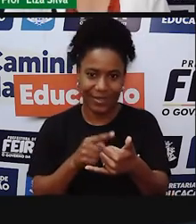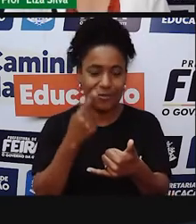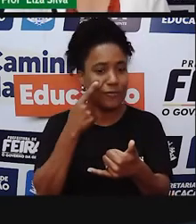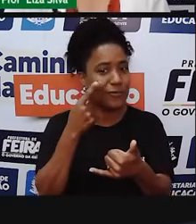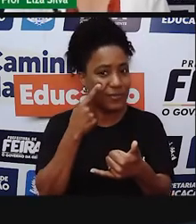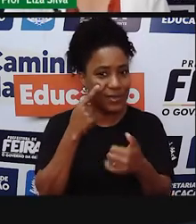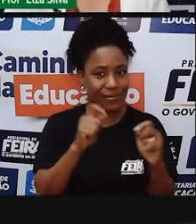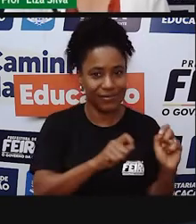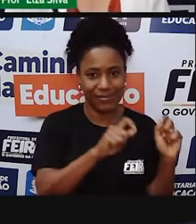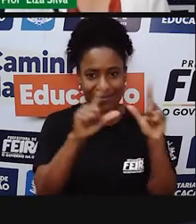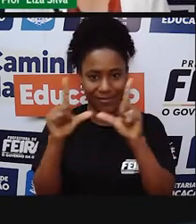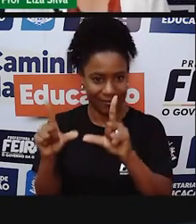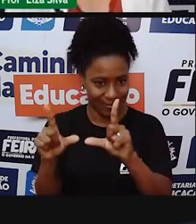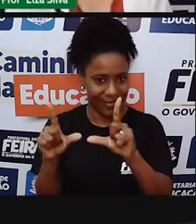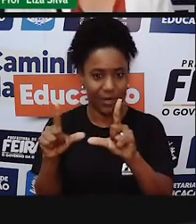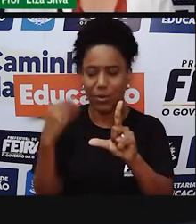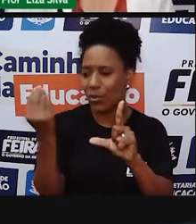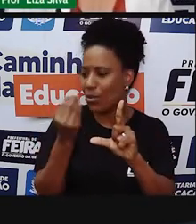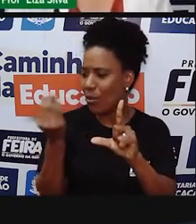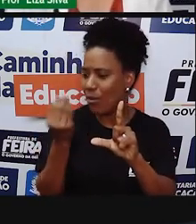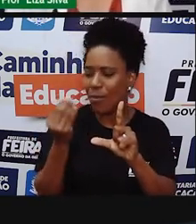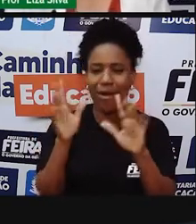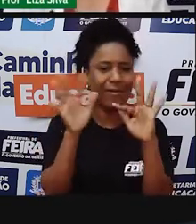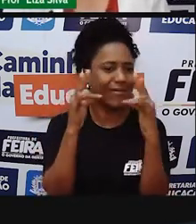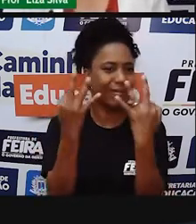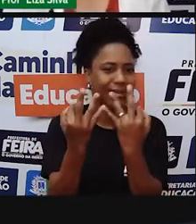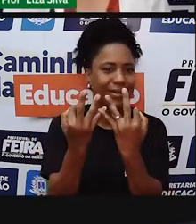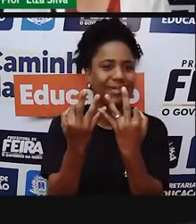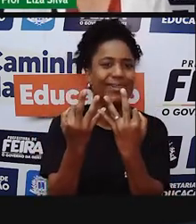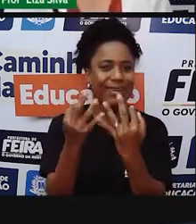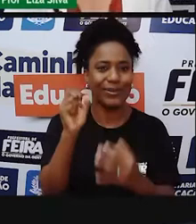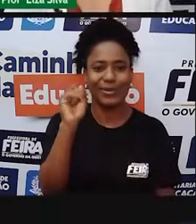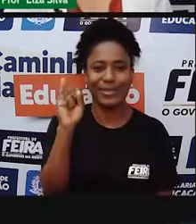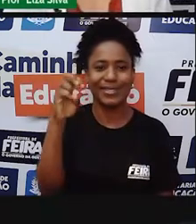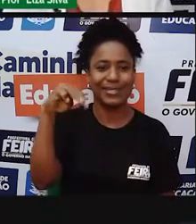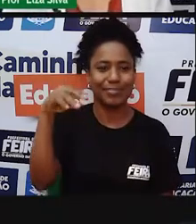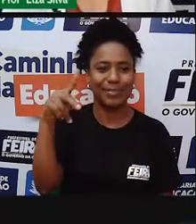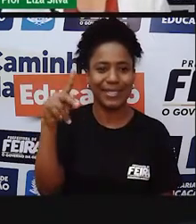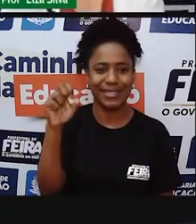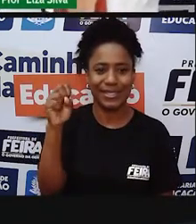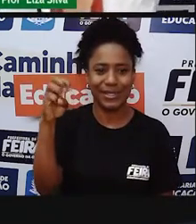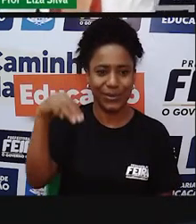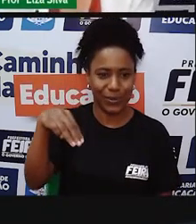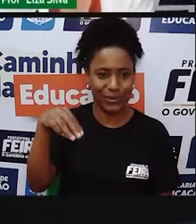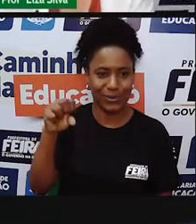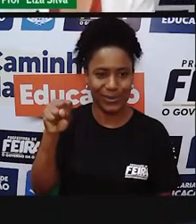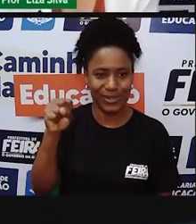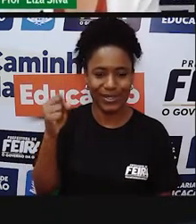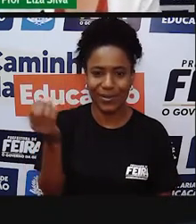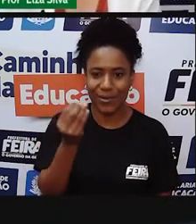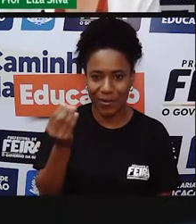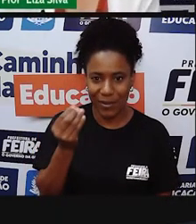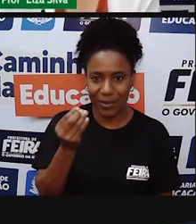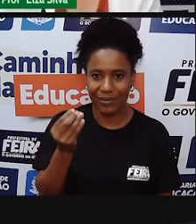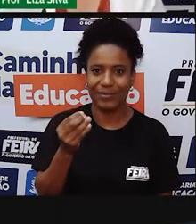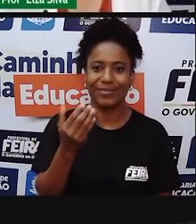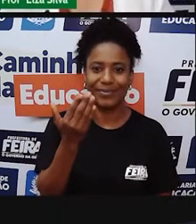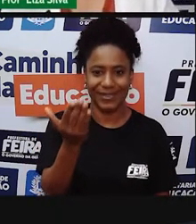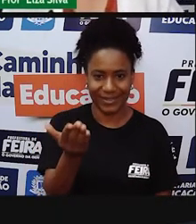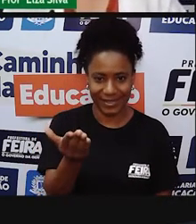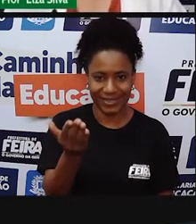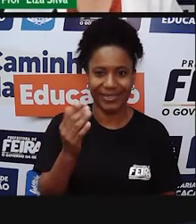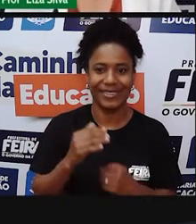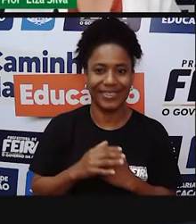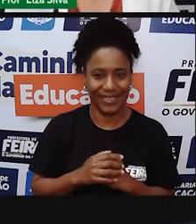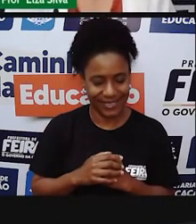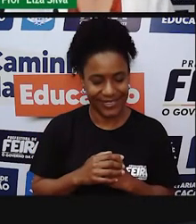a Family Tree dos Simpsons. Então, acompanha aí comigo. Eu vou me basear no Homer, né, porque toda a